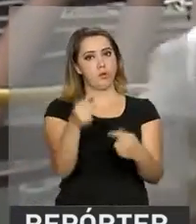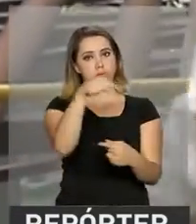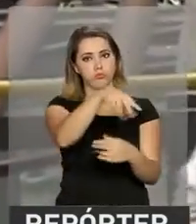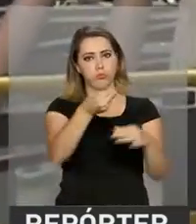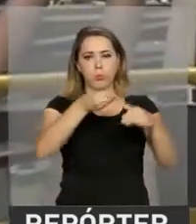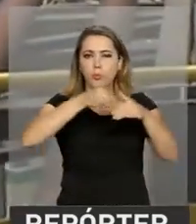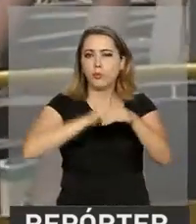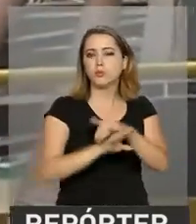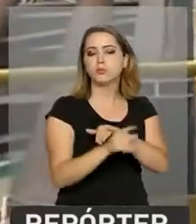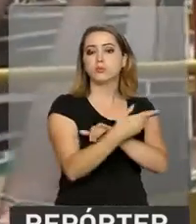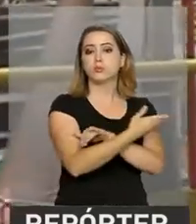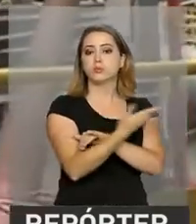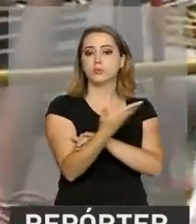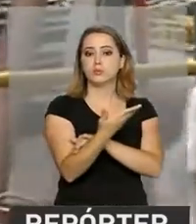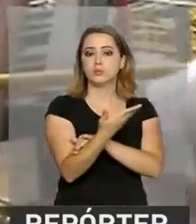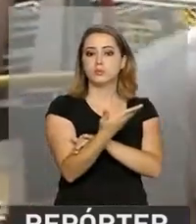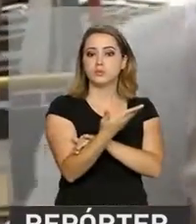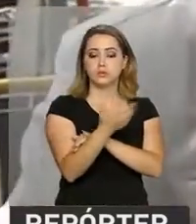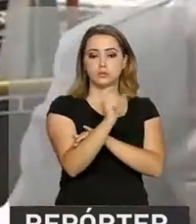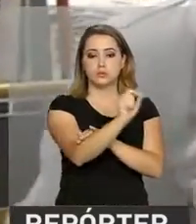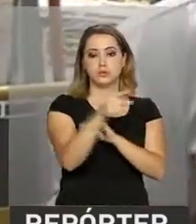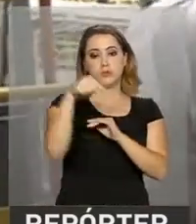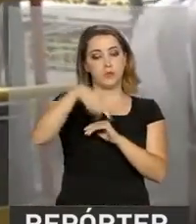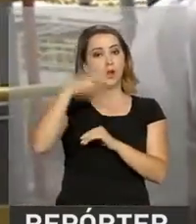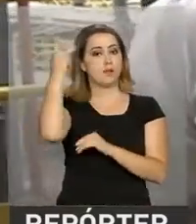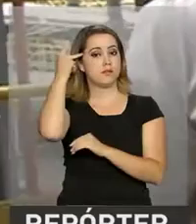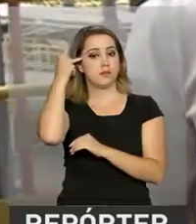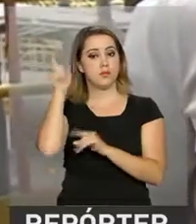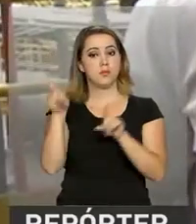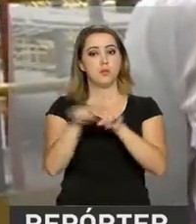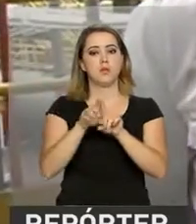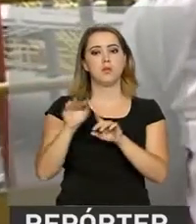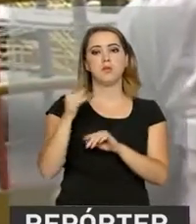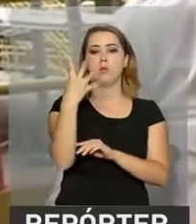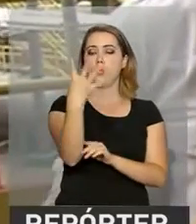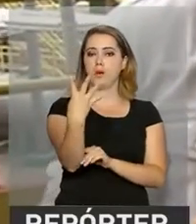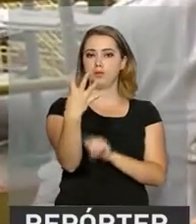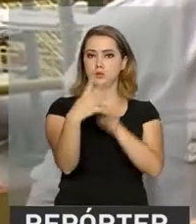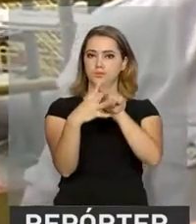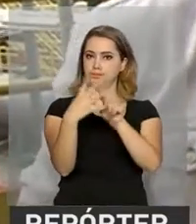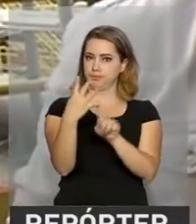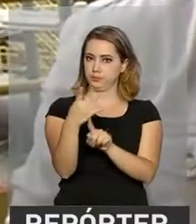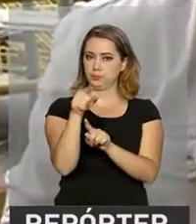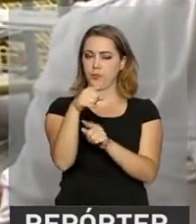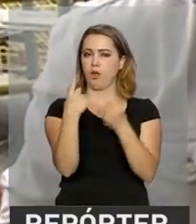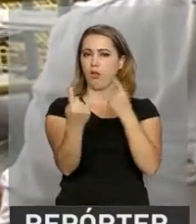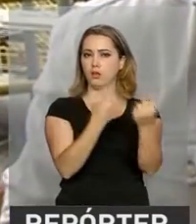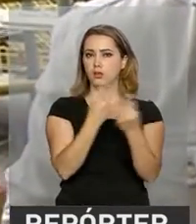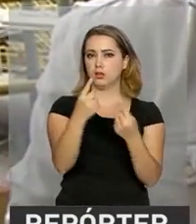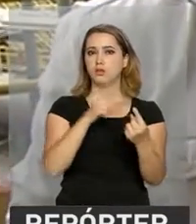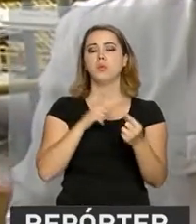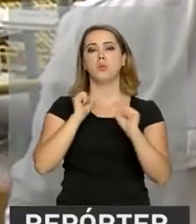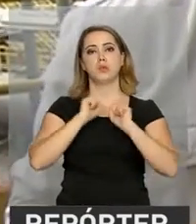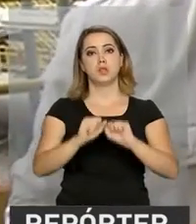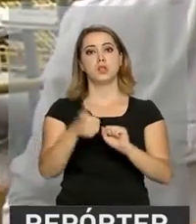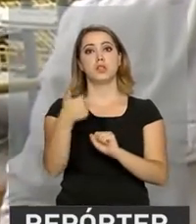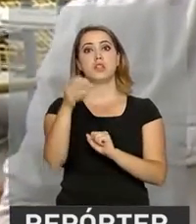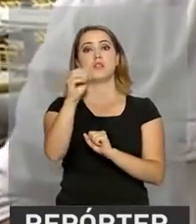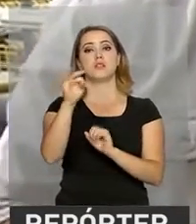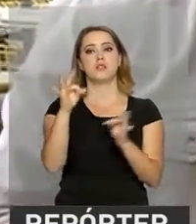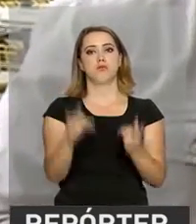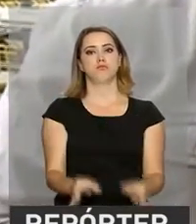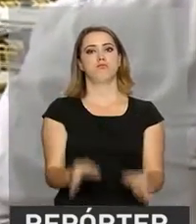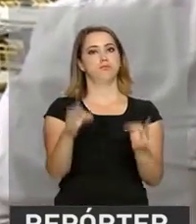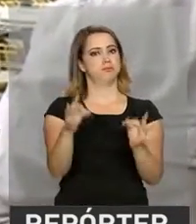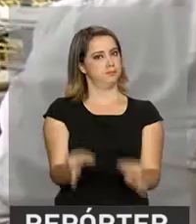só na unidade de envasamento da liquigás em barueri em são paulo são quatro cada um tem capacidade de 100 toneladas